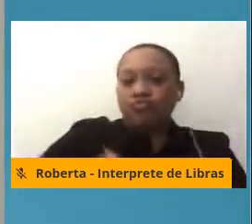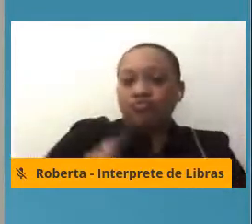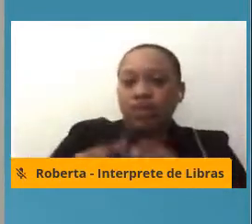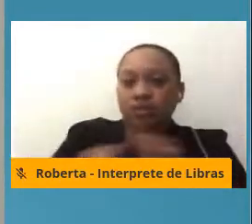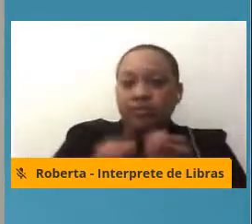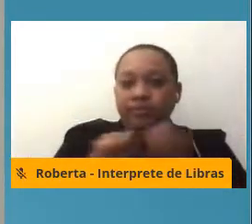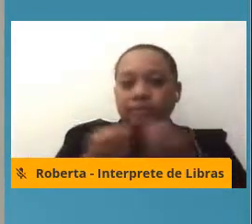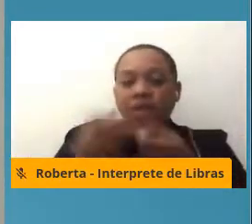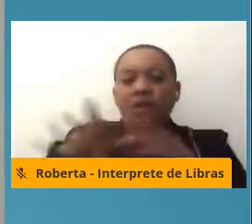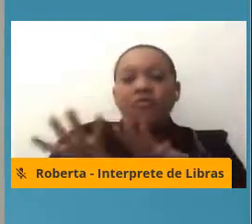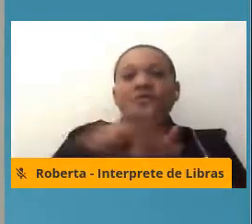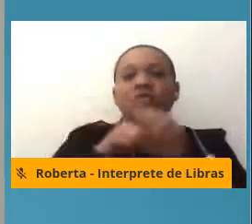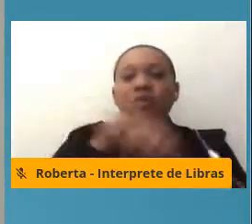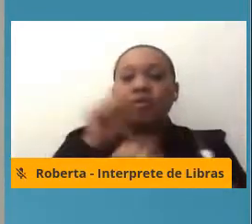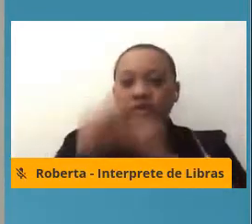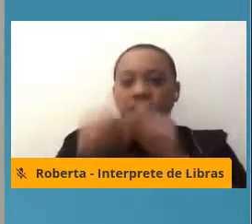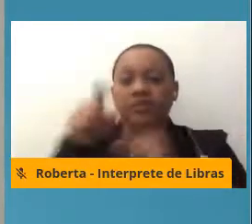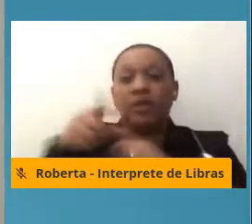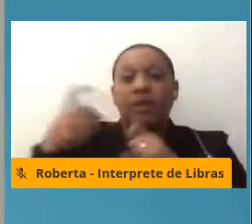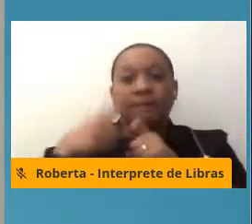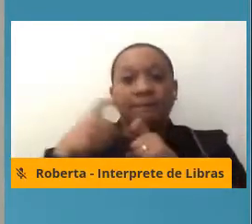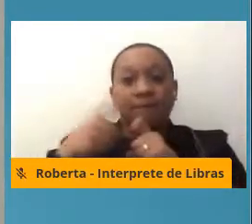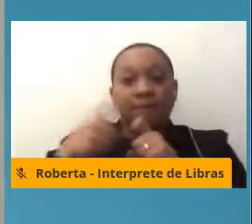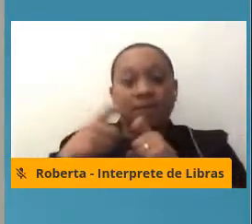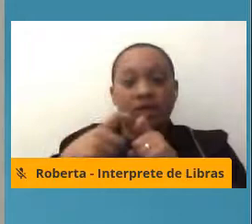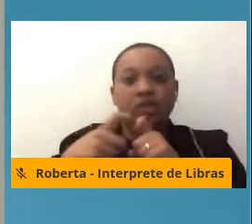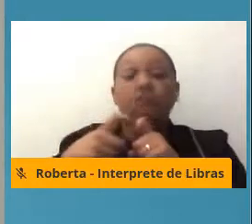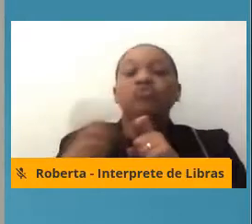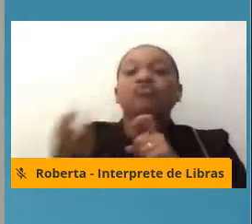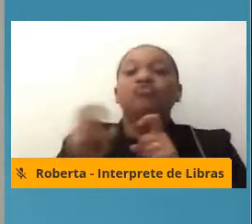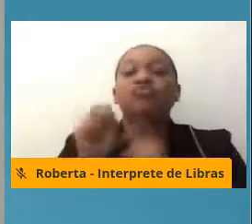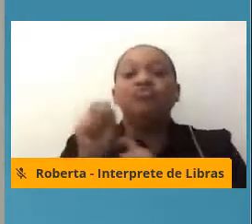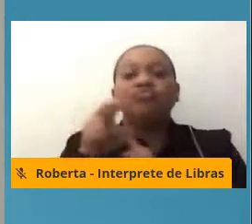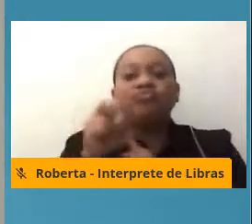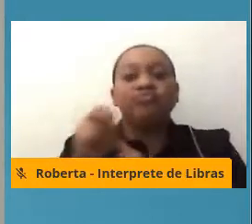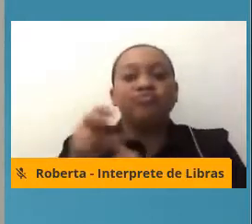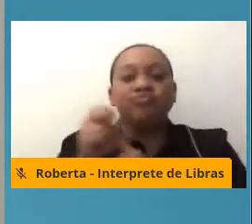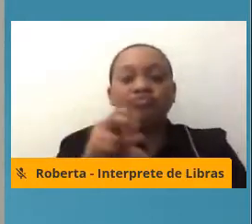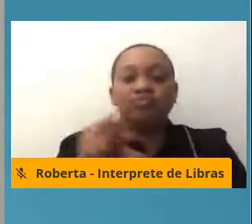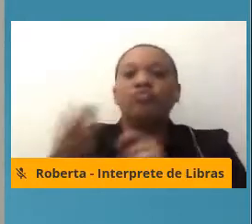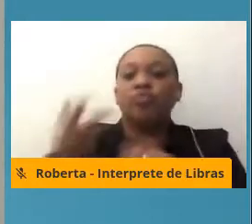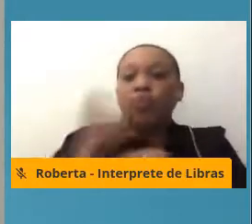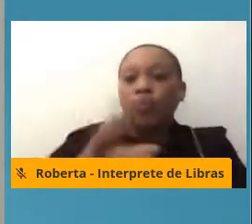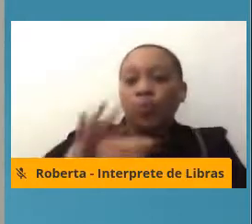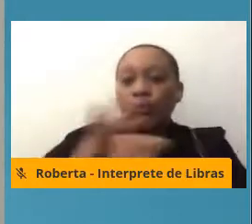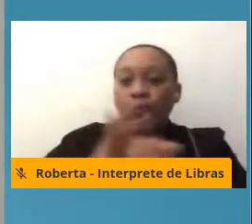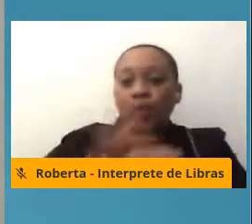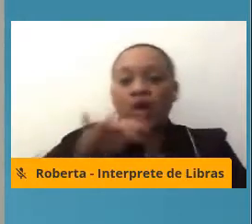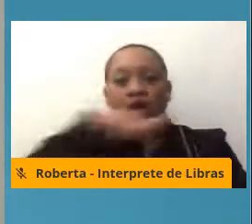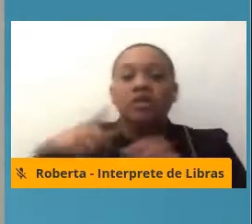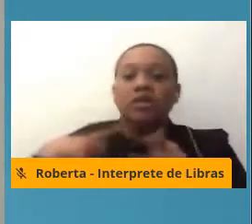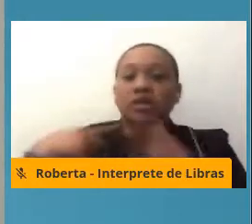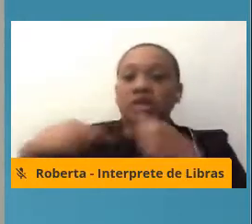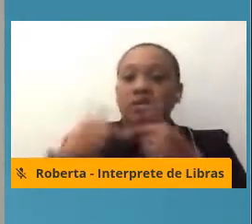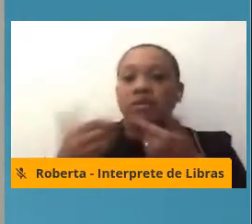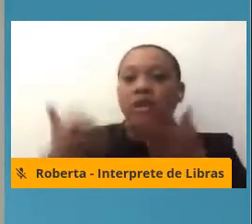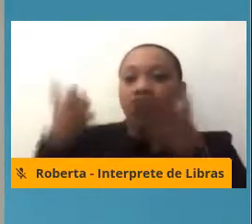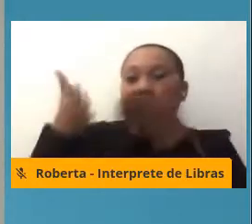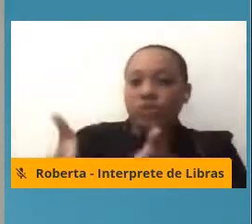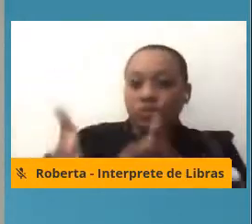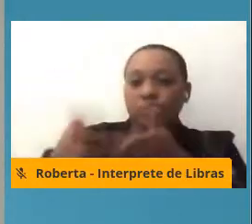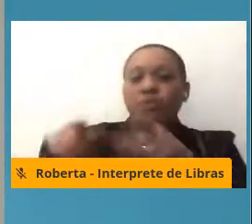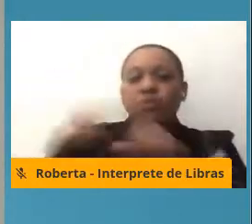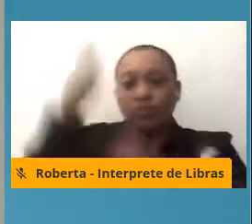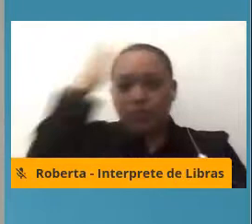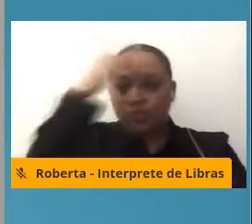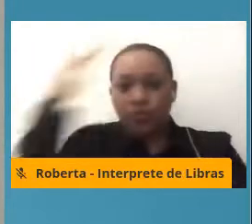médico infectologista, formado pela Universidade do Estado do Pará, e atua na unidade de internação de adultos e no ambulatório especializado